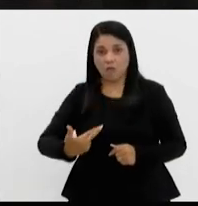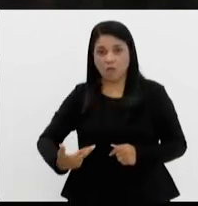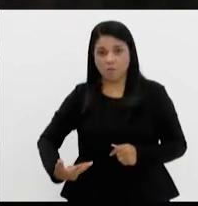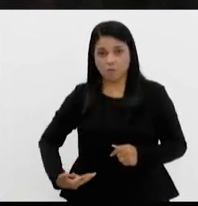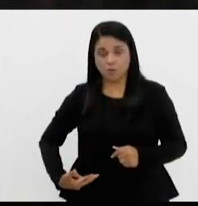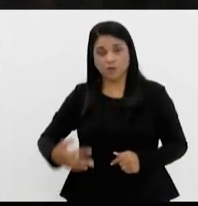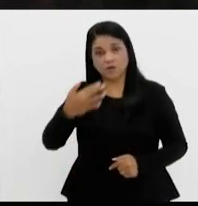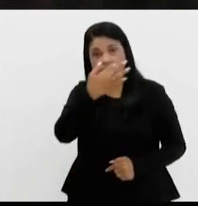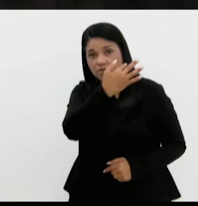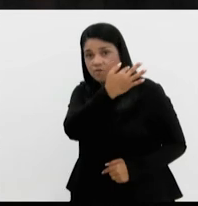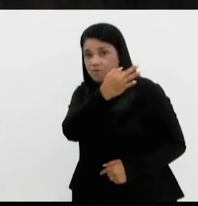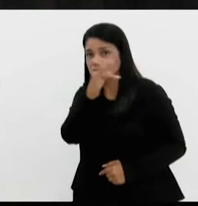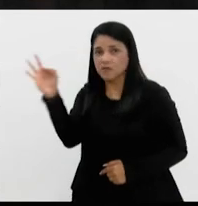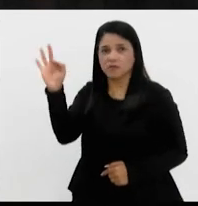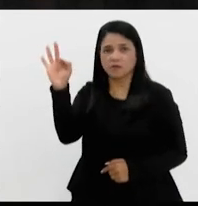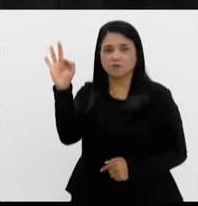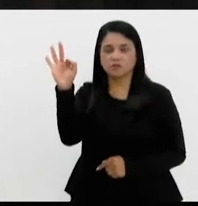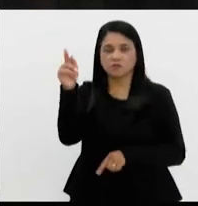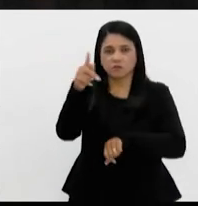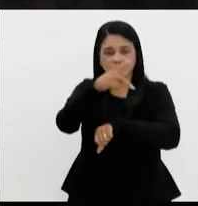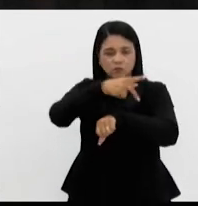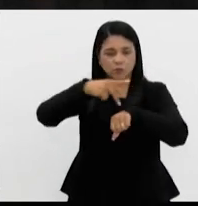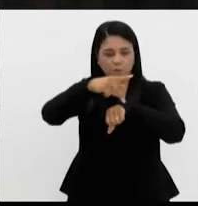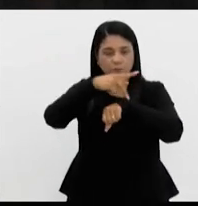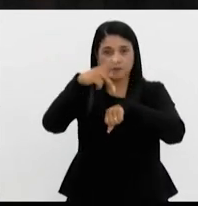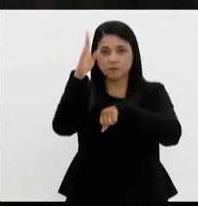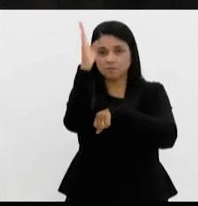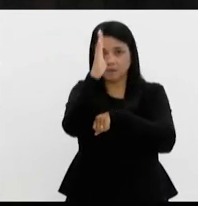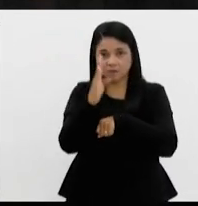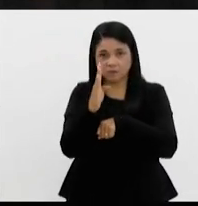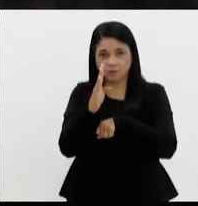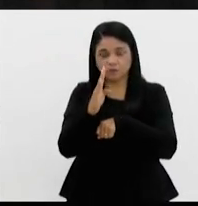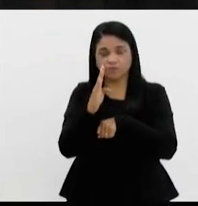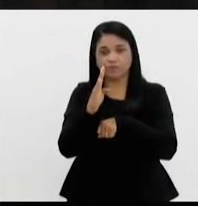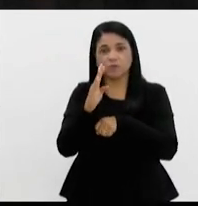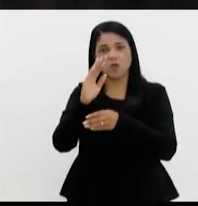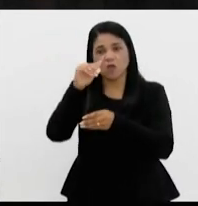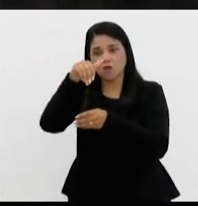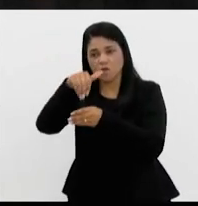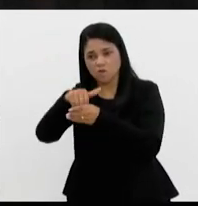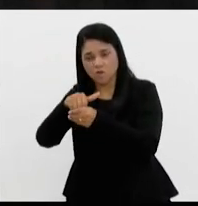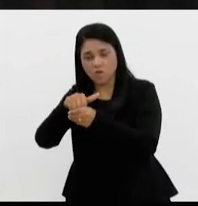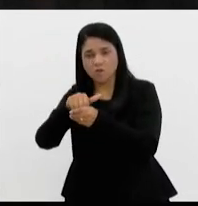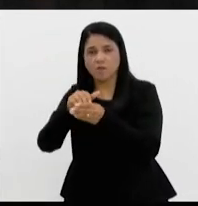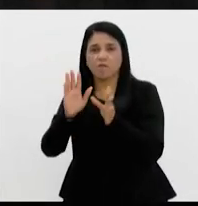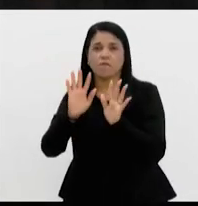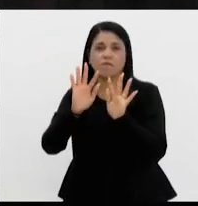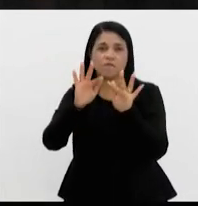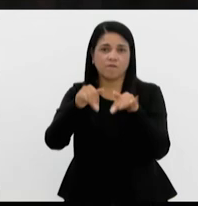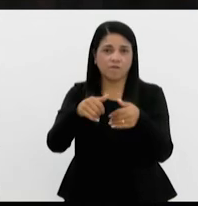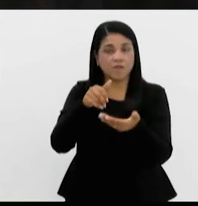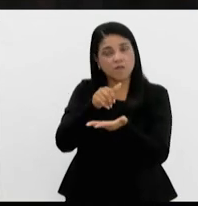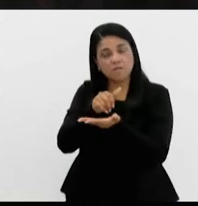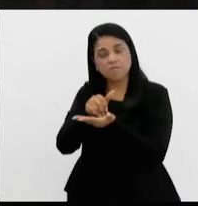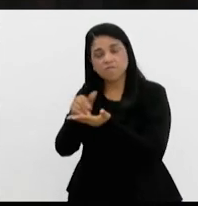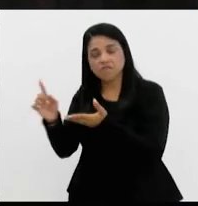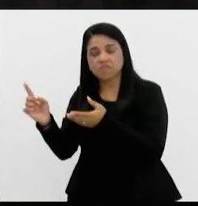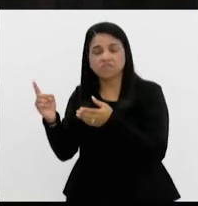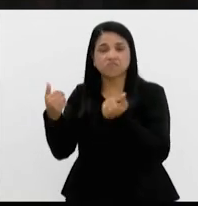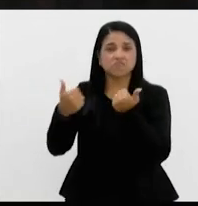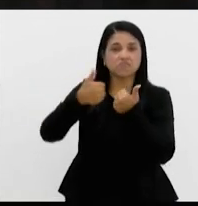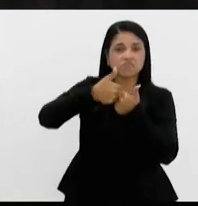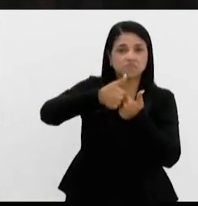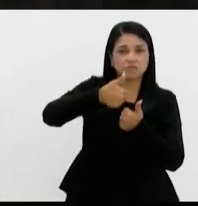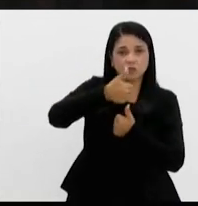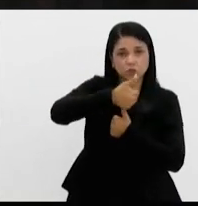Brasil. E entra governo, sai governo, os estados e municípios